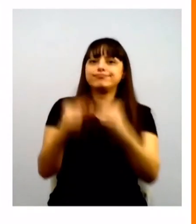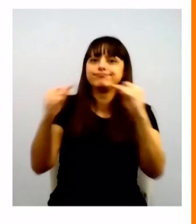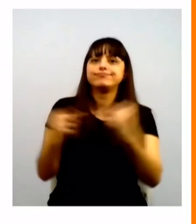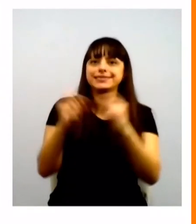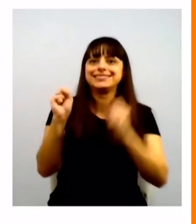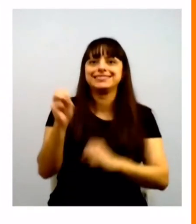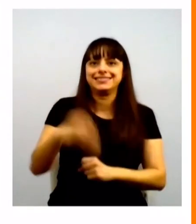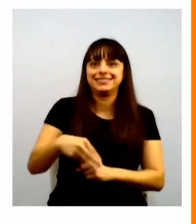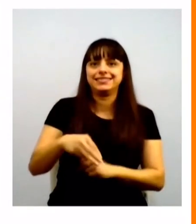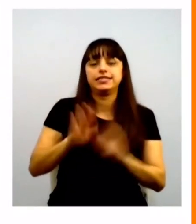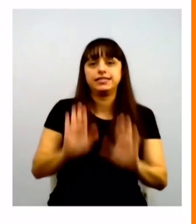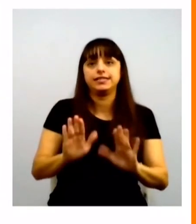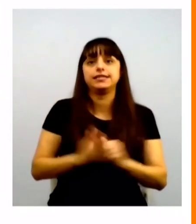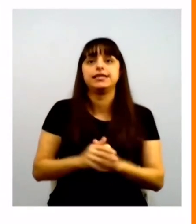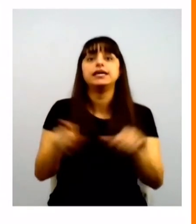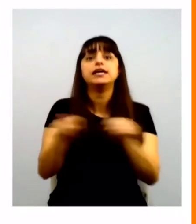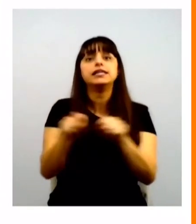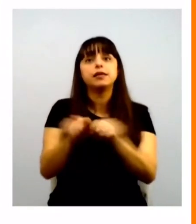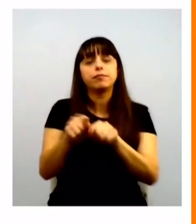uma